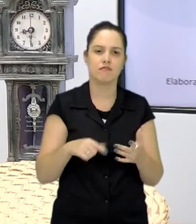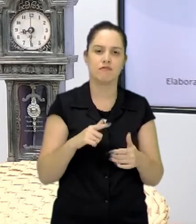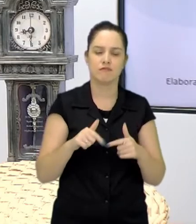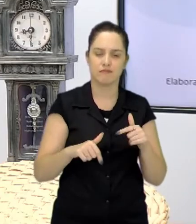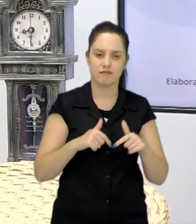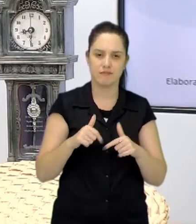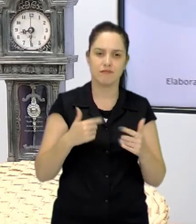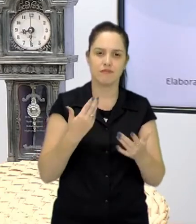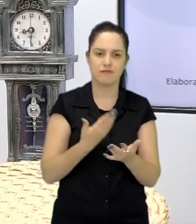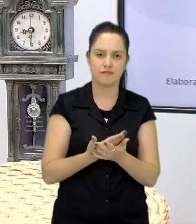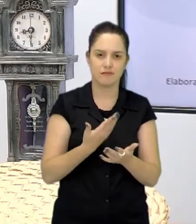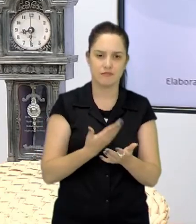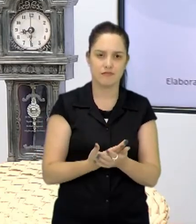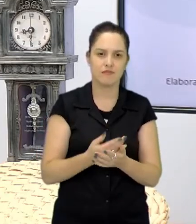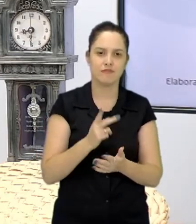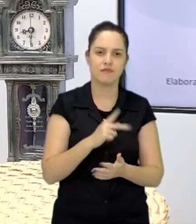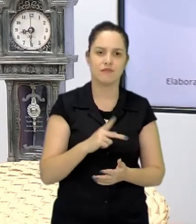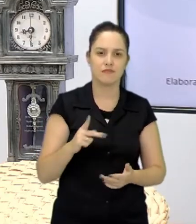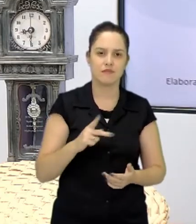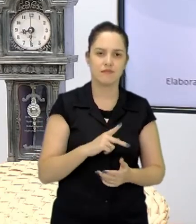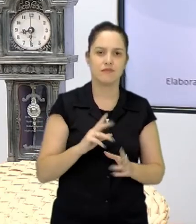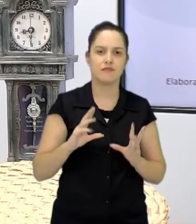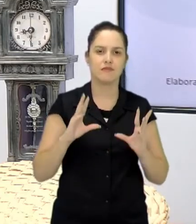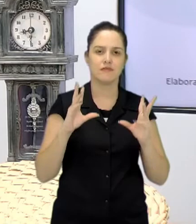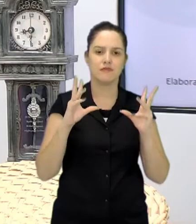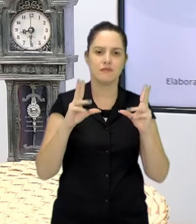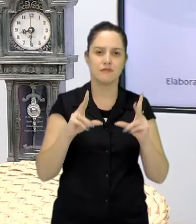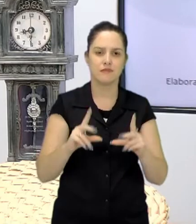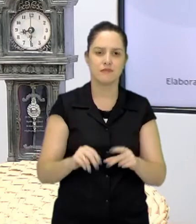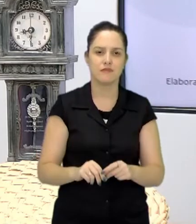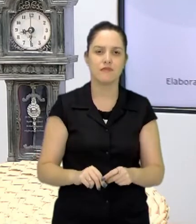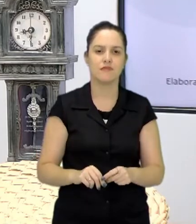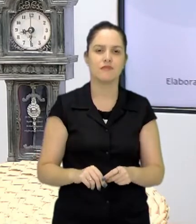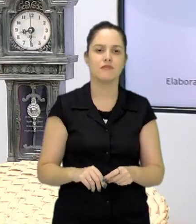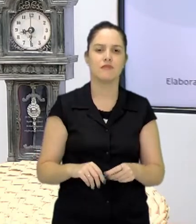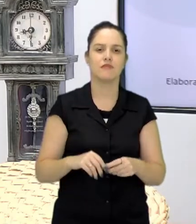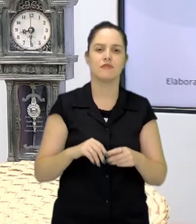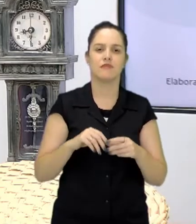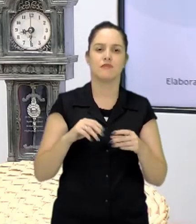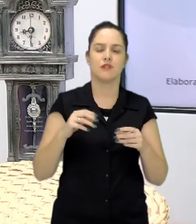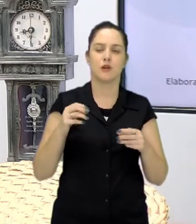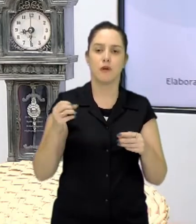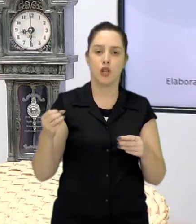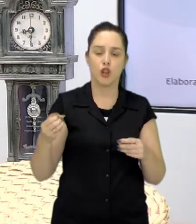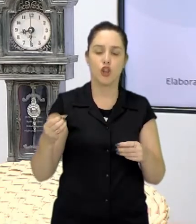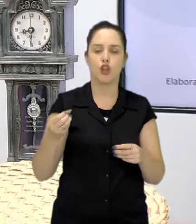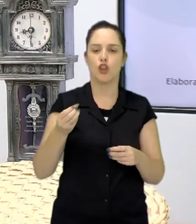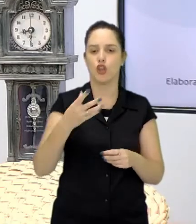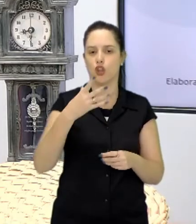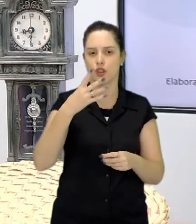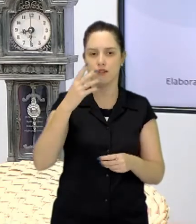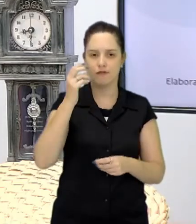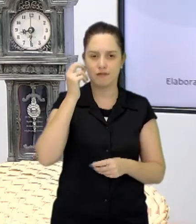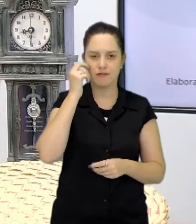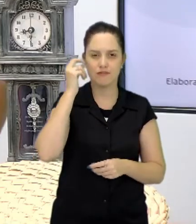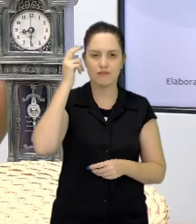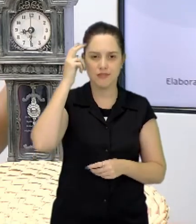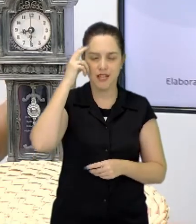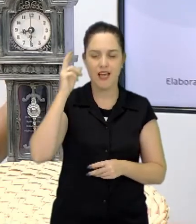aulas, então temos grupos que foram se miscigenando, se misturando e criando aí uma nova cultura, né, que era diferente